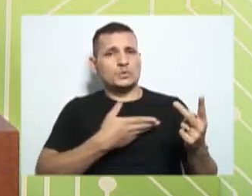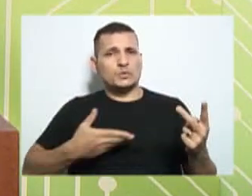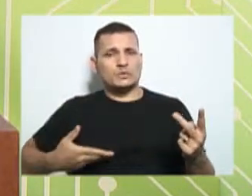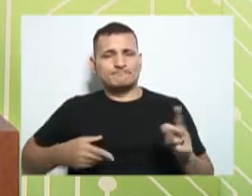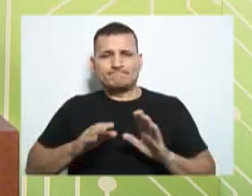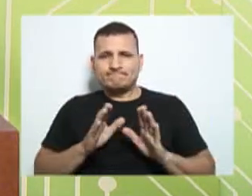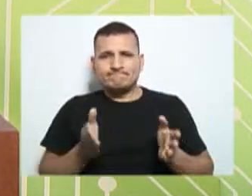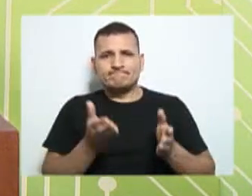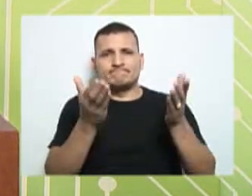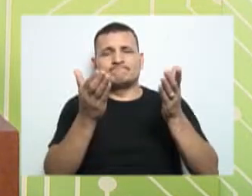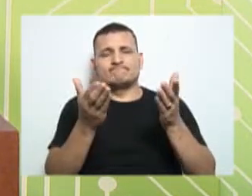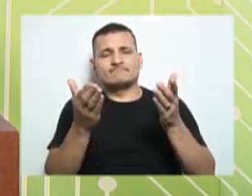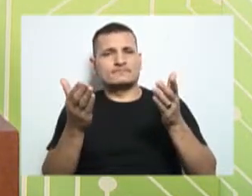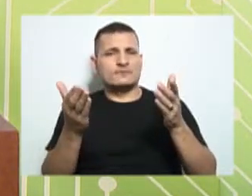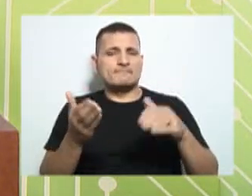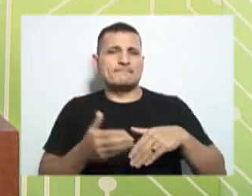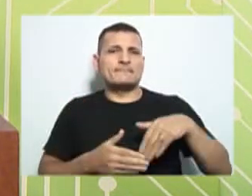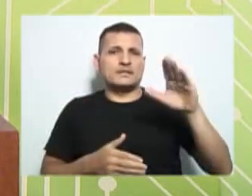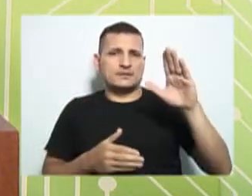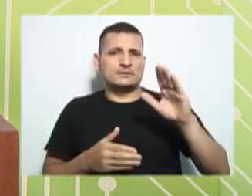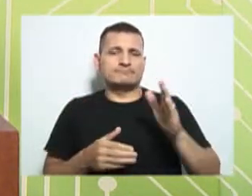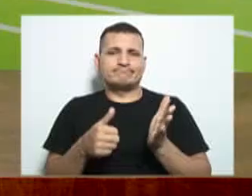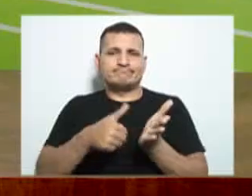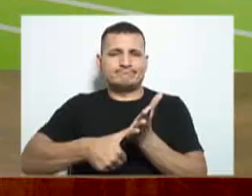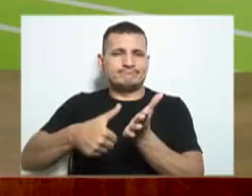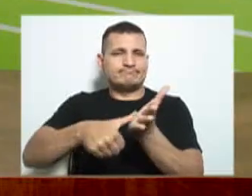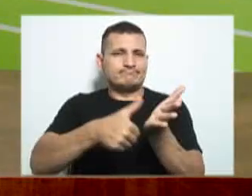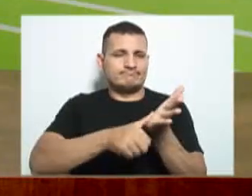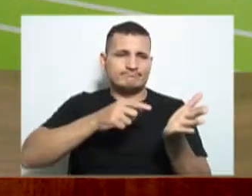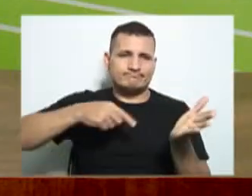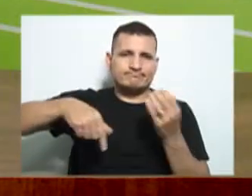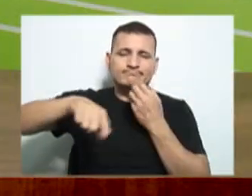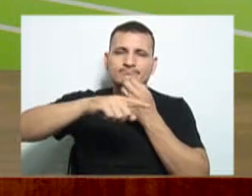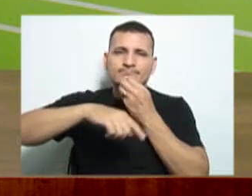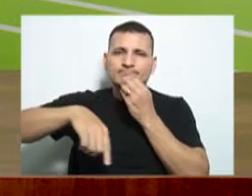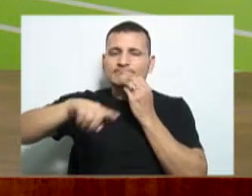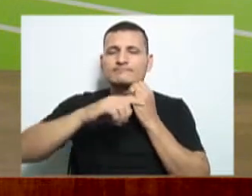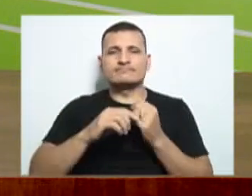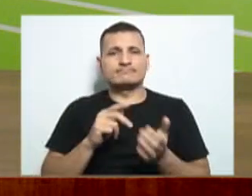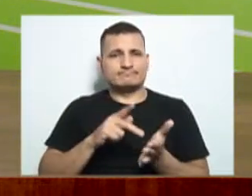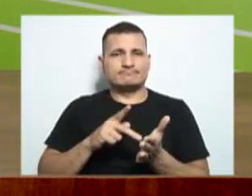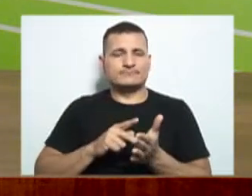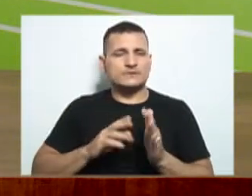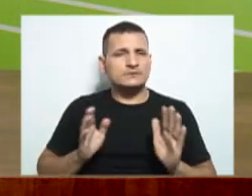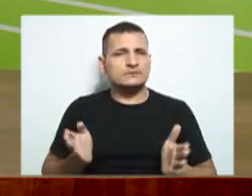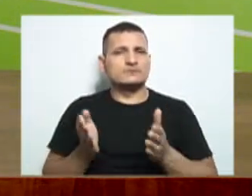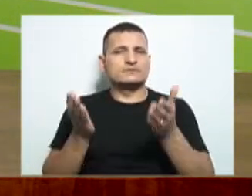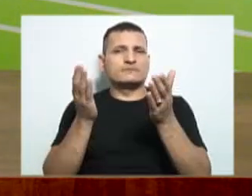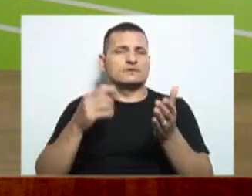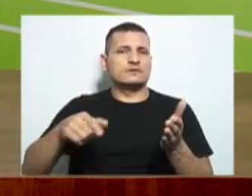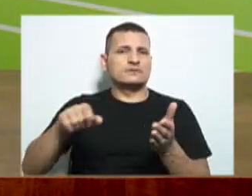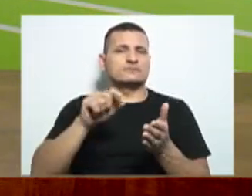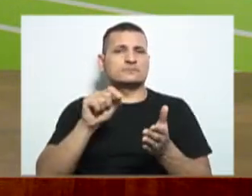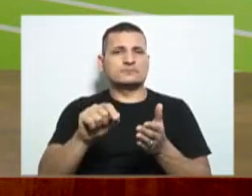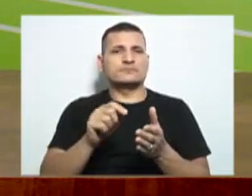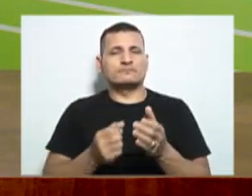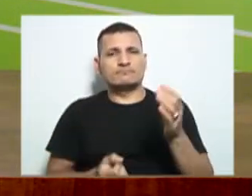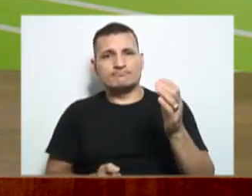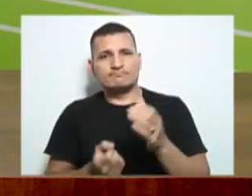com relação aos cooperados. Com certeza, né, para incentivar a constituição